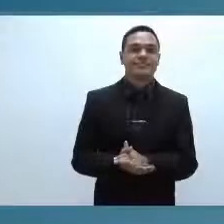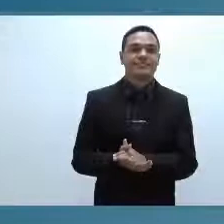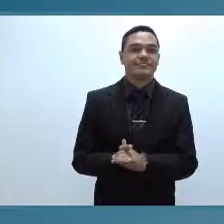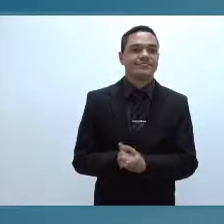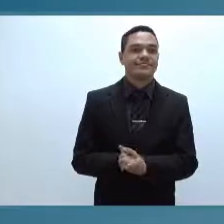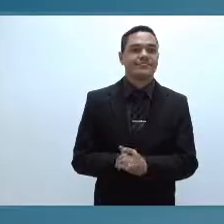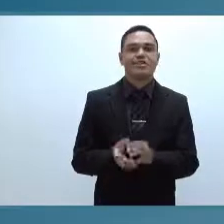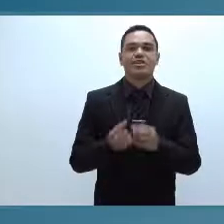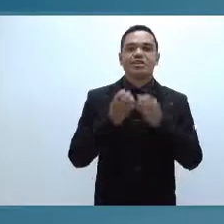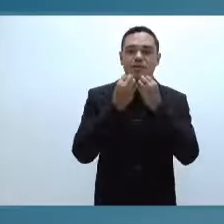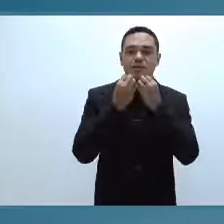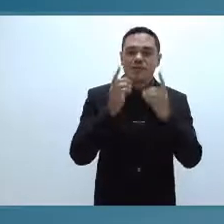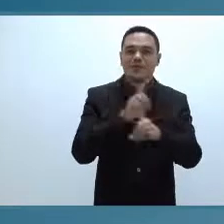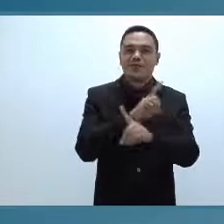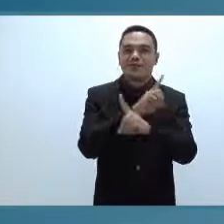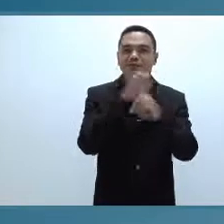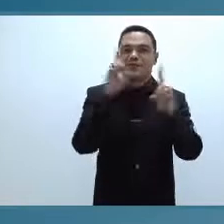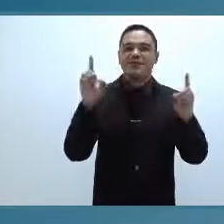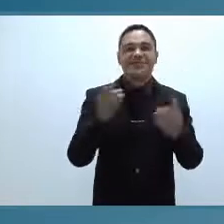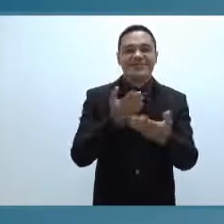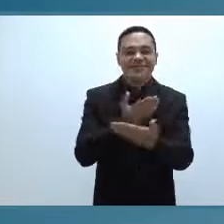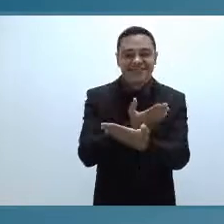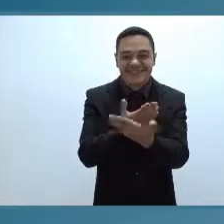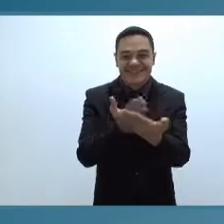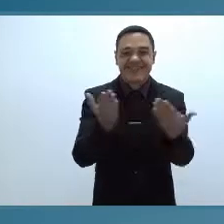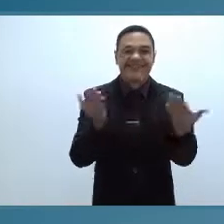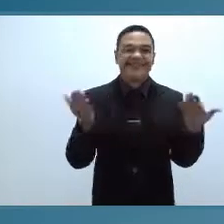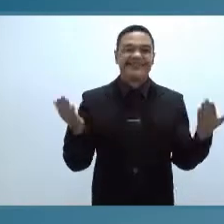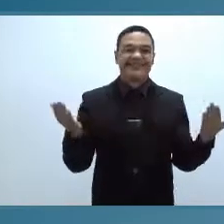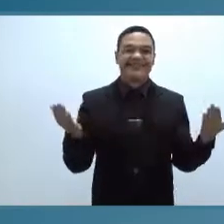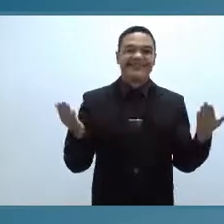dia a todos, bom dia a todas.